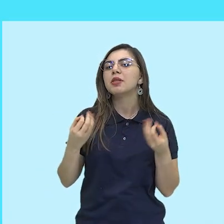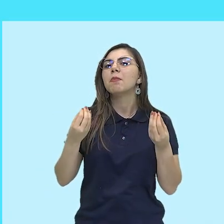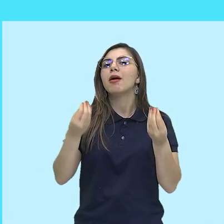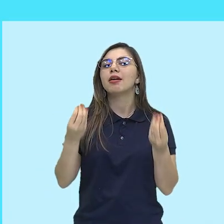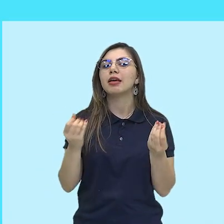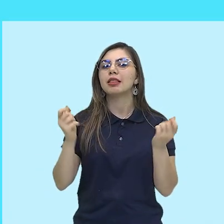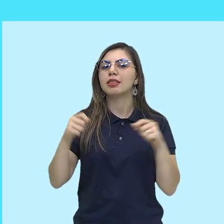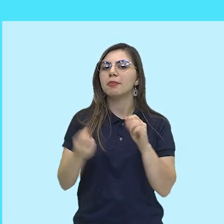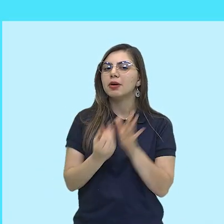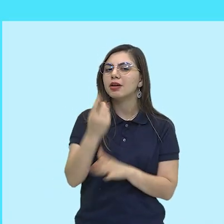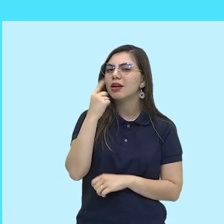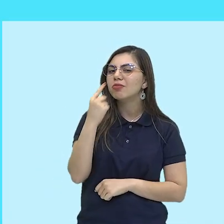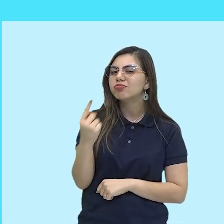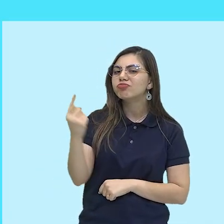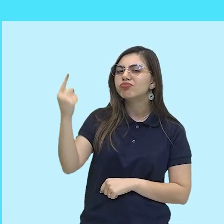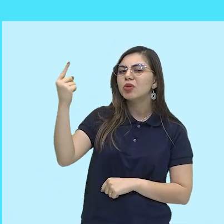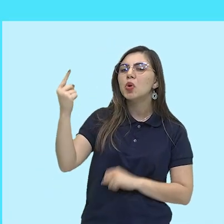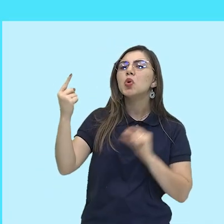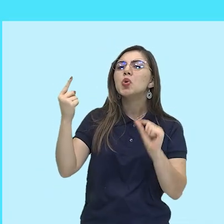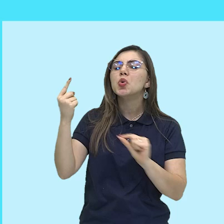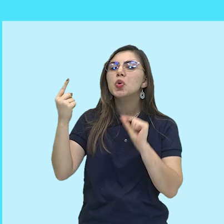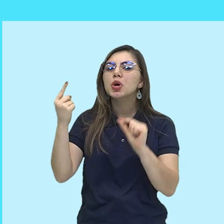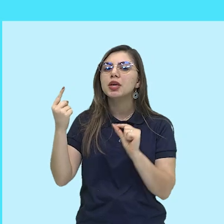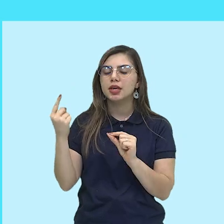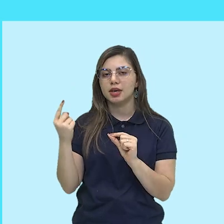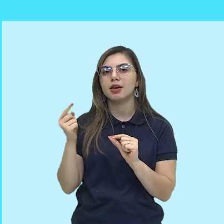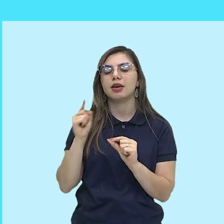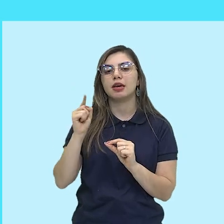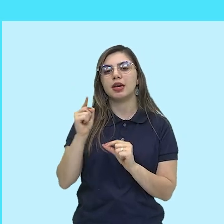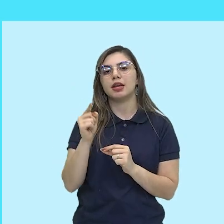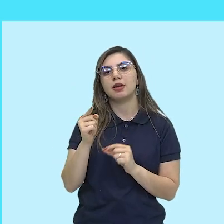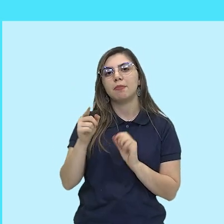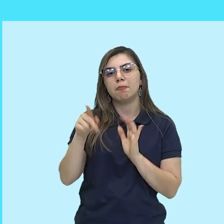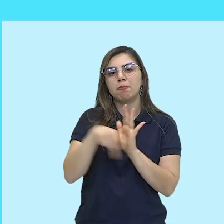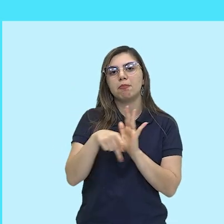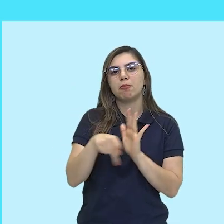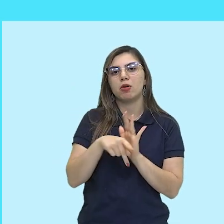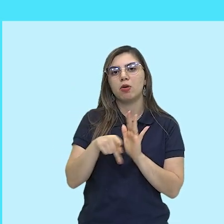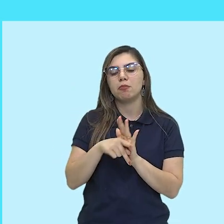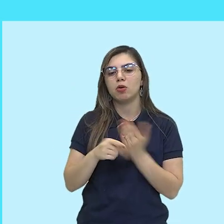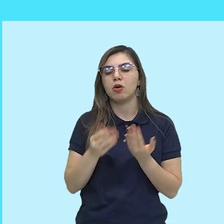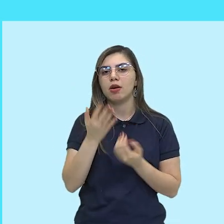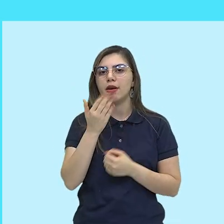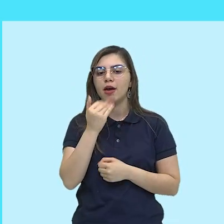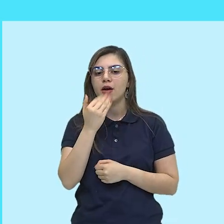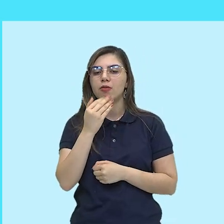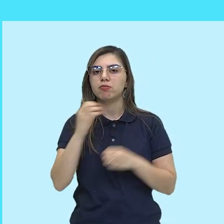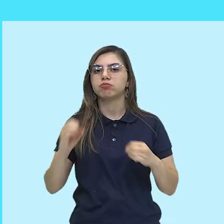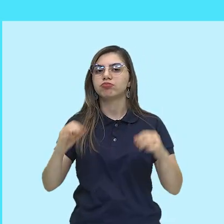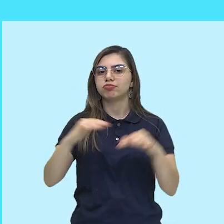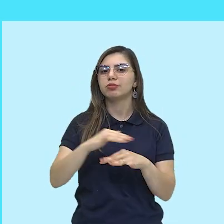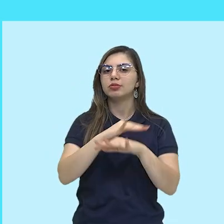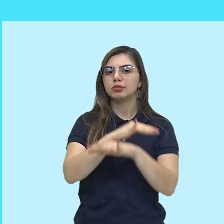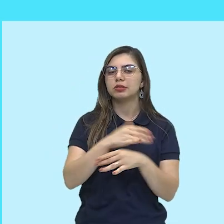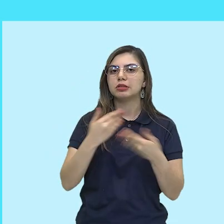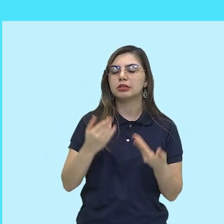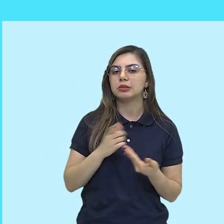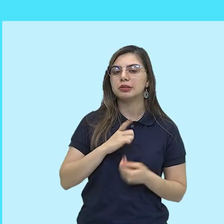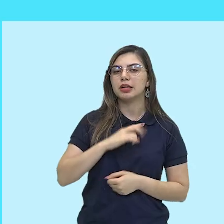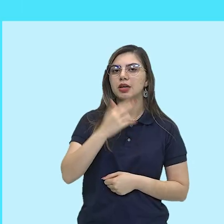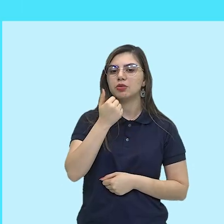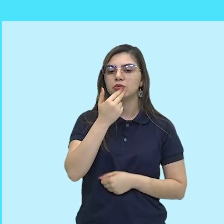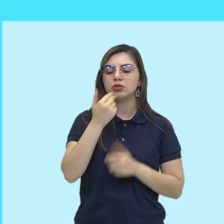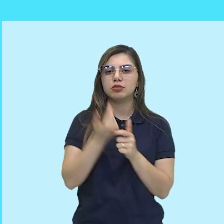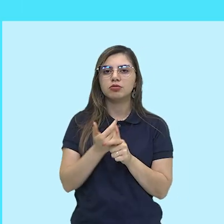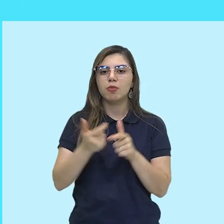do plâncton. O plâncton é a base da cadeia alimentar marinha. Com essa abundância de nutrientes,